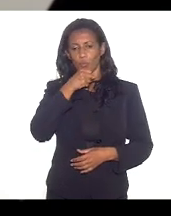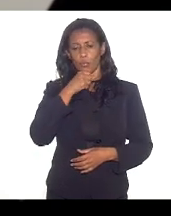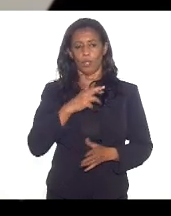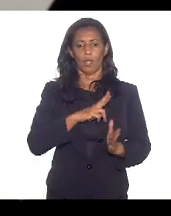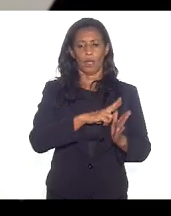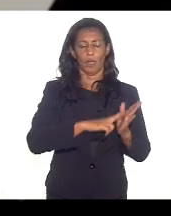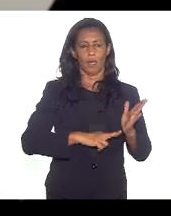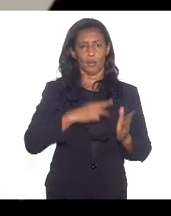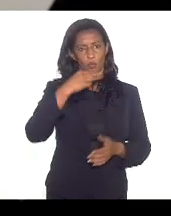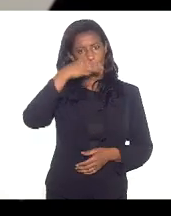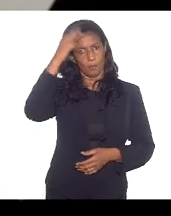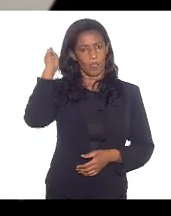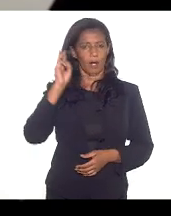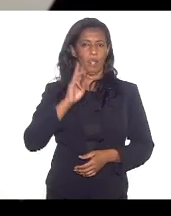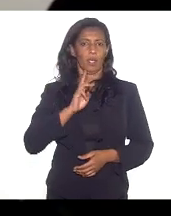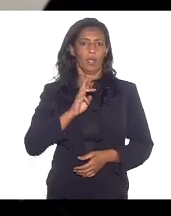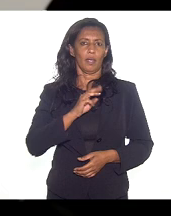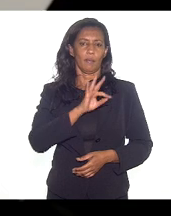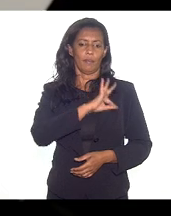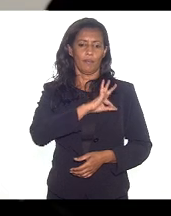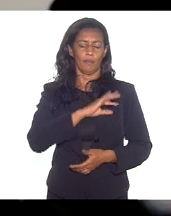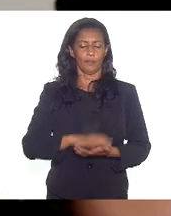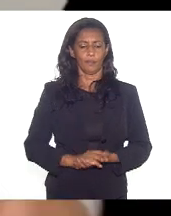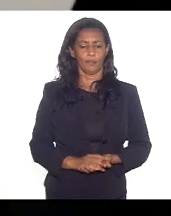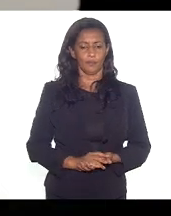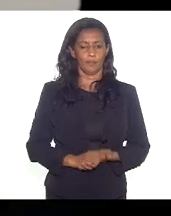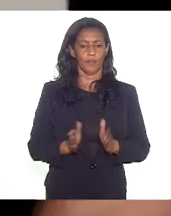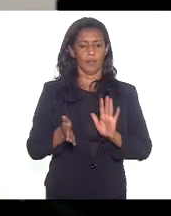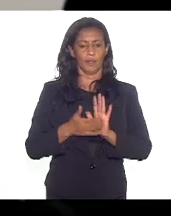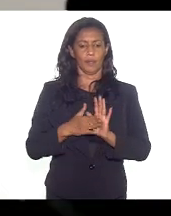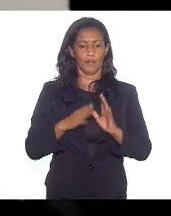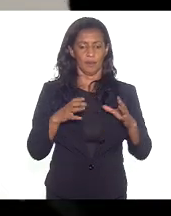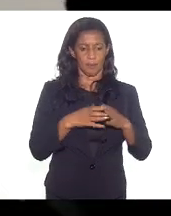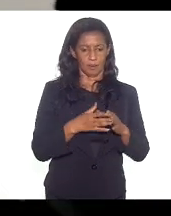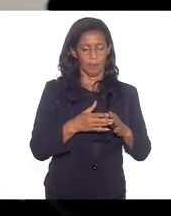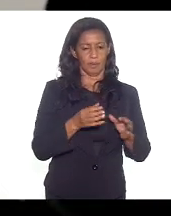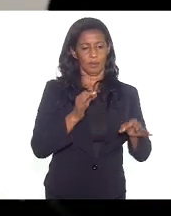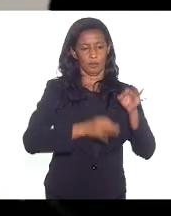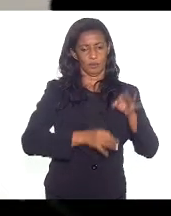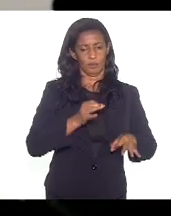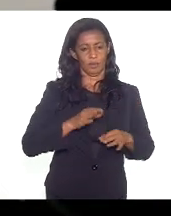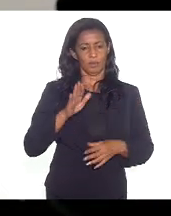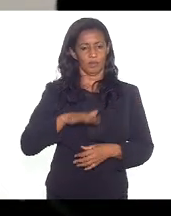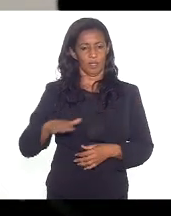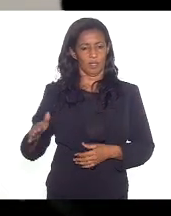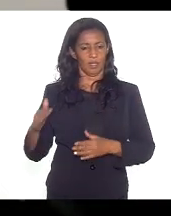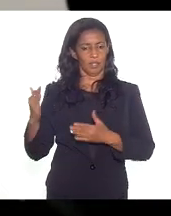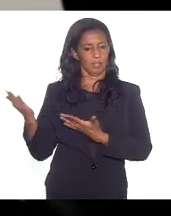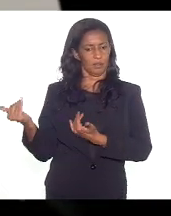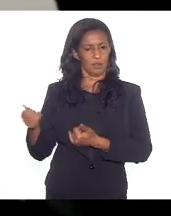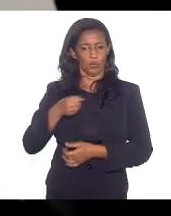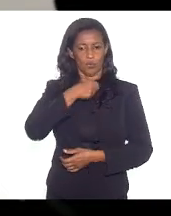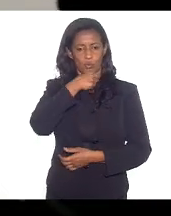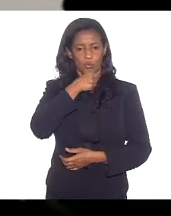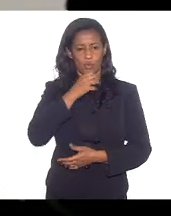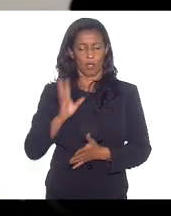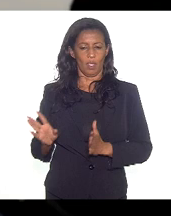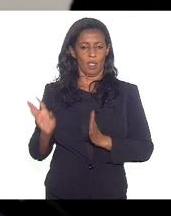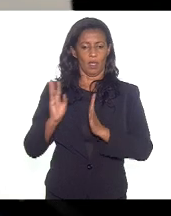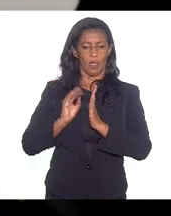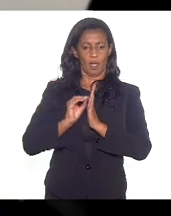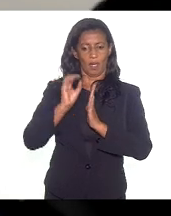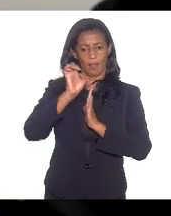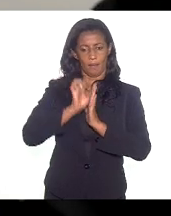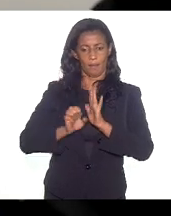deputados Márcio Pacheco e Marta Rocha. Pendendo de pareceres das Comissões de Constituição e Justiça de Assunto da Criança, do Adolescente e do Idoso, há emenda de